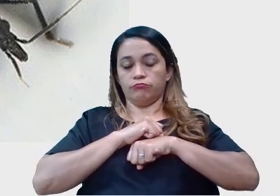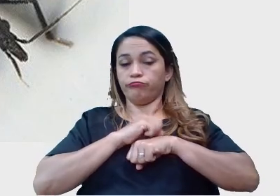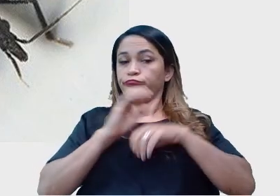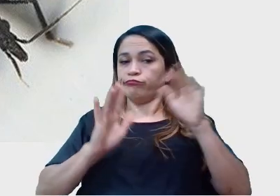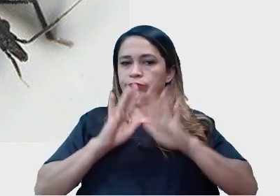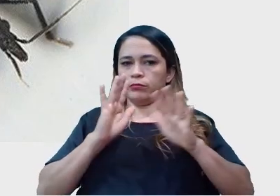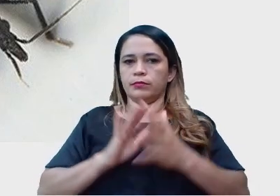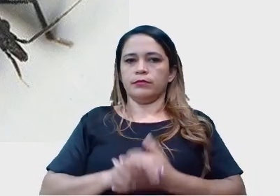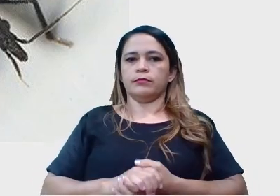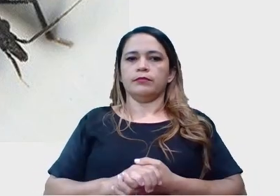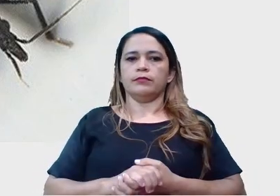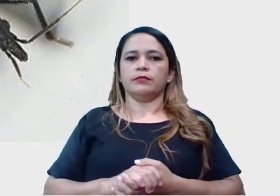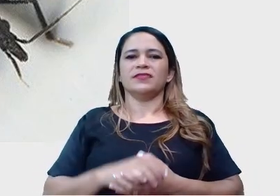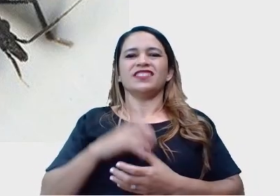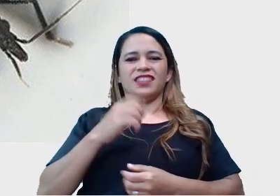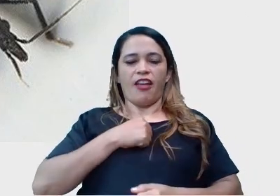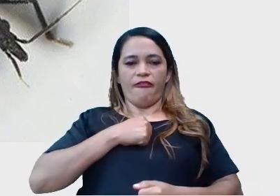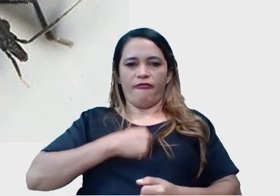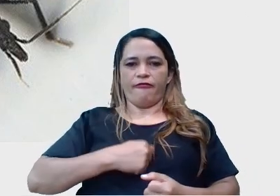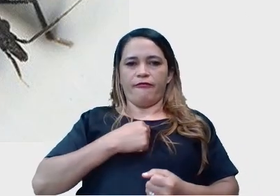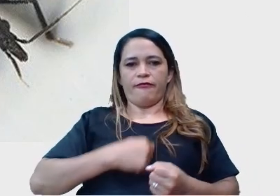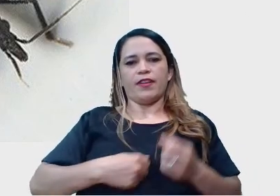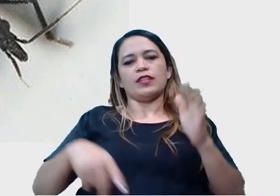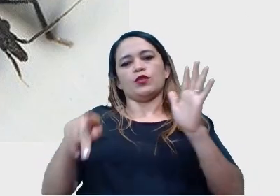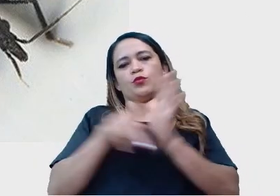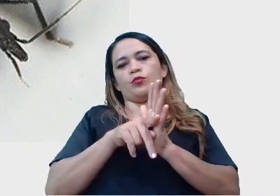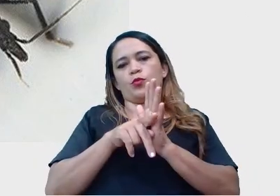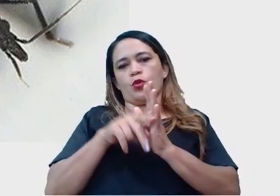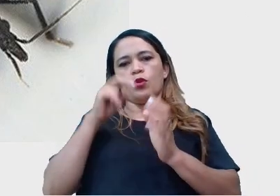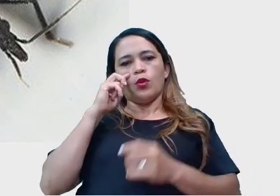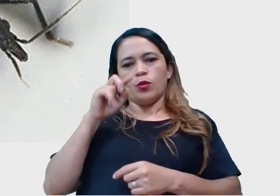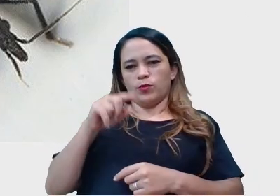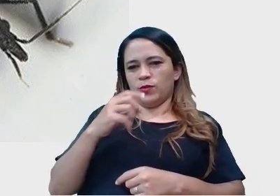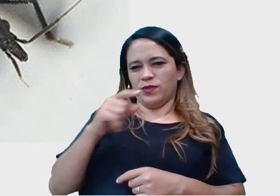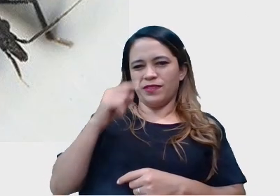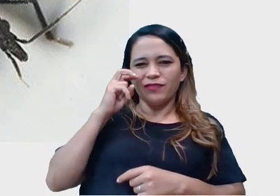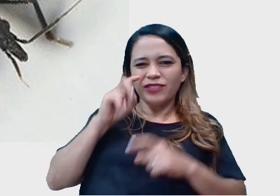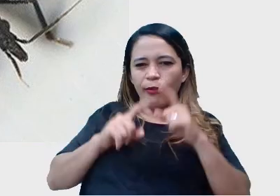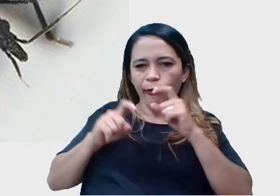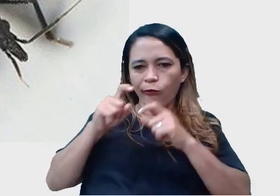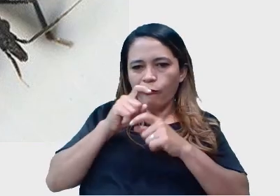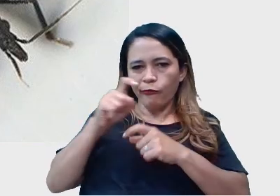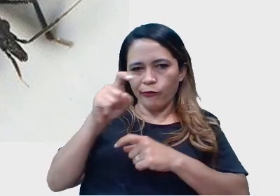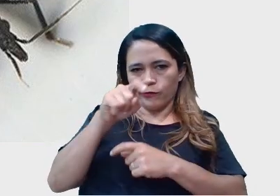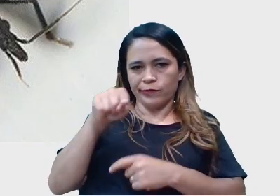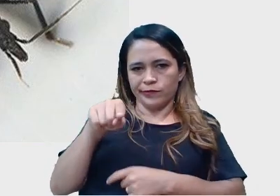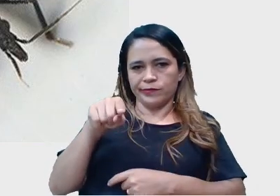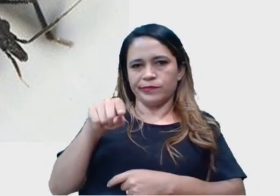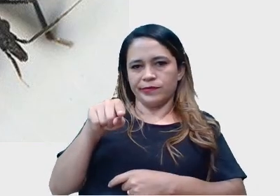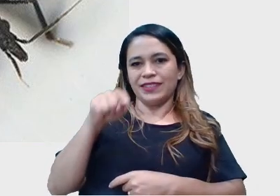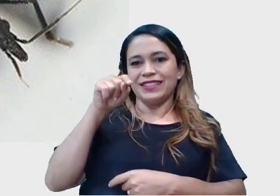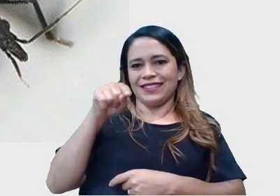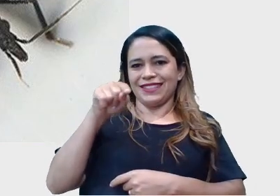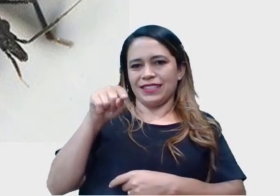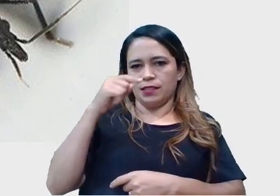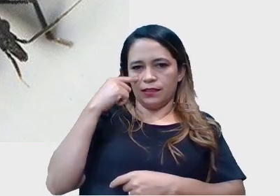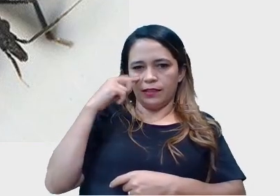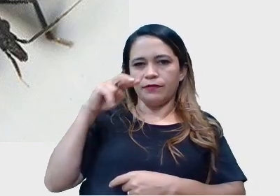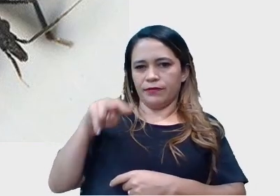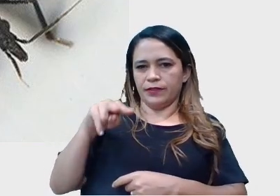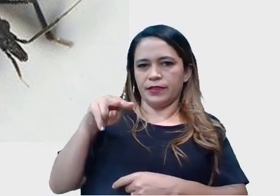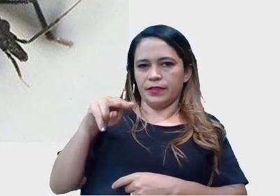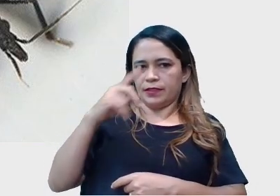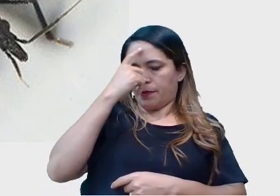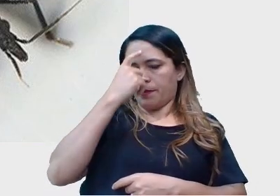É através das fezes do barbeiro contaminado. Então o barbeiro, que é esse barbeiro que você está vendo na